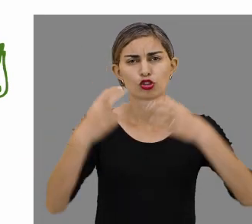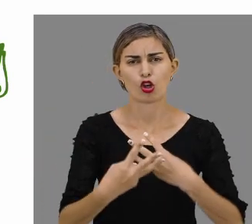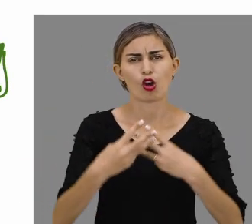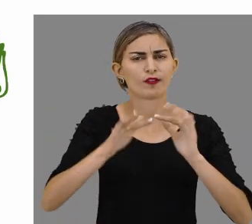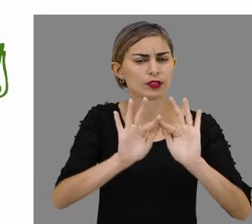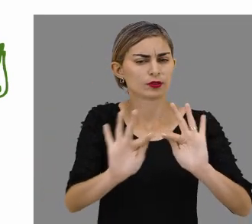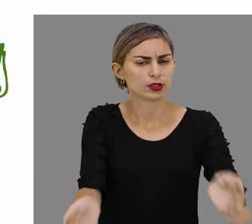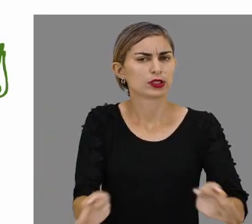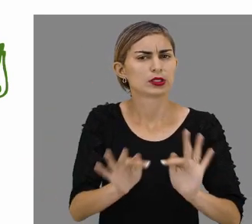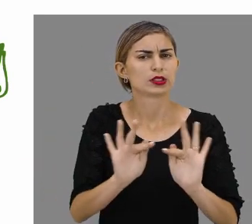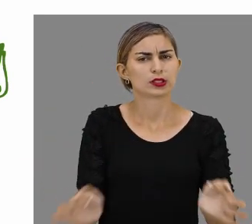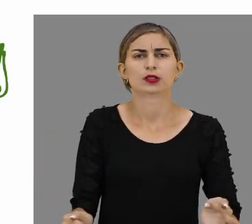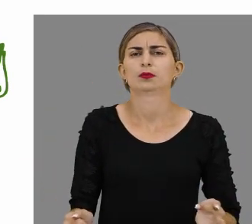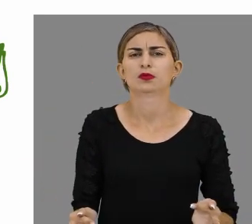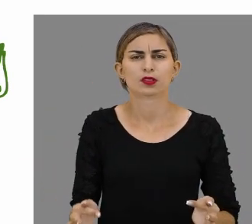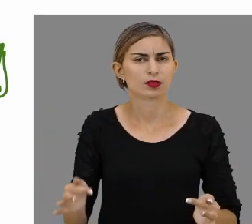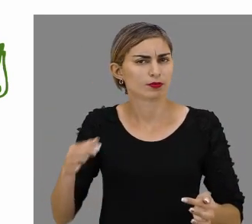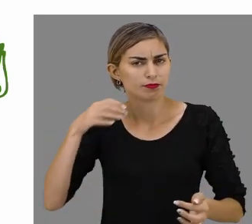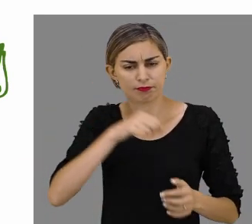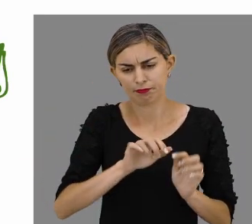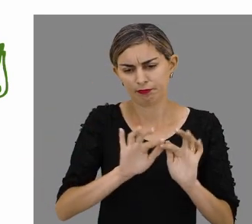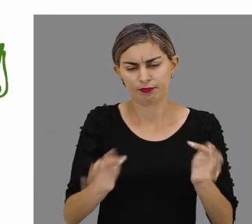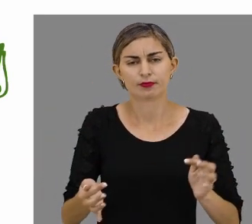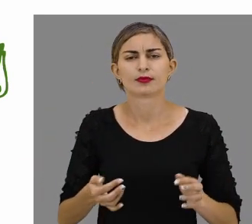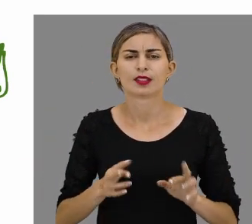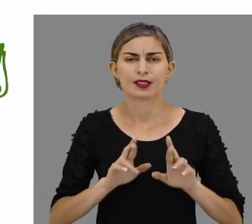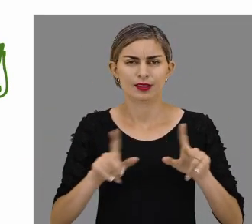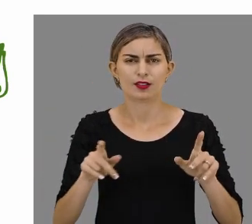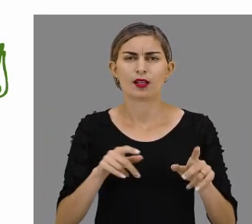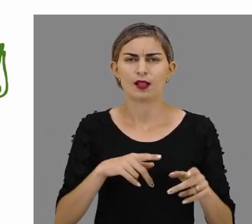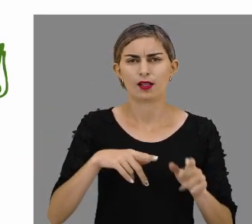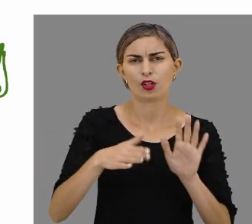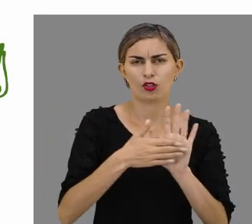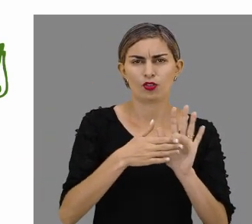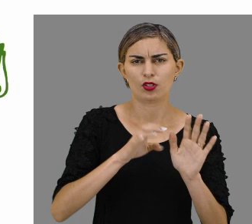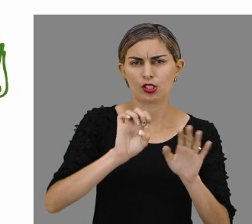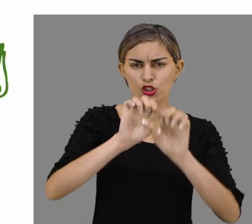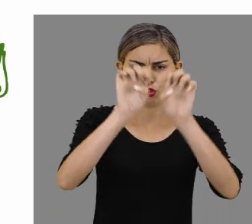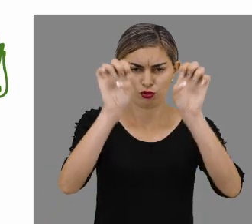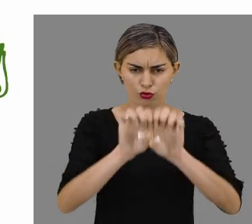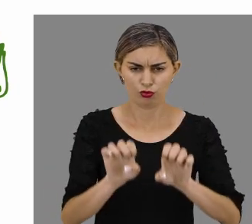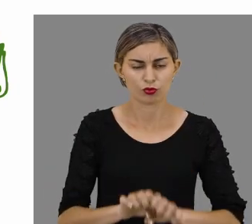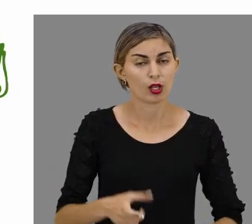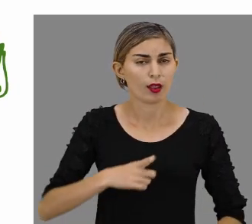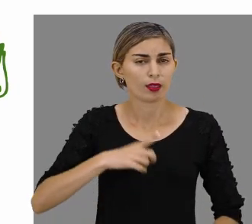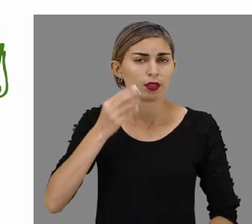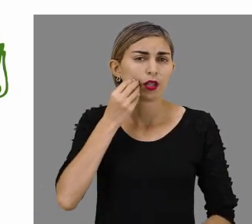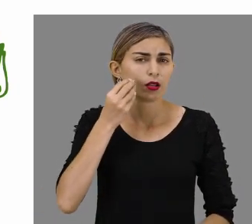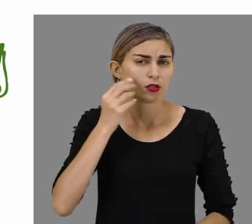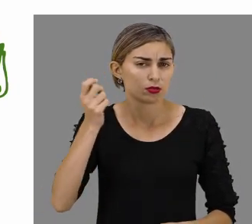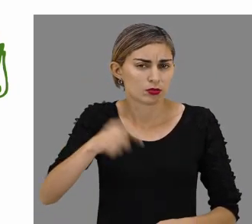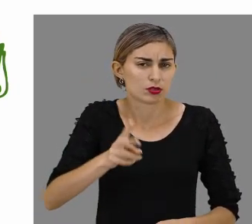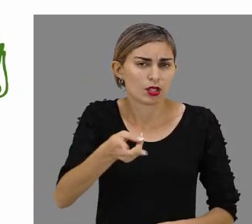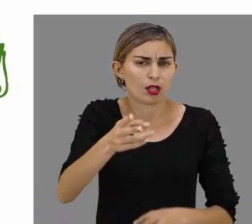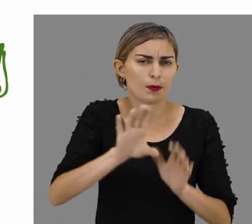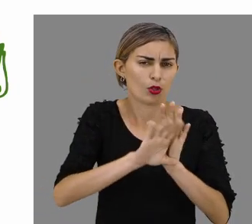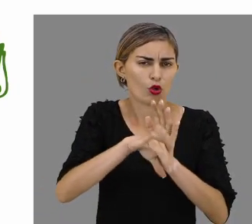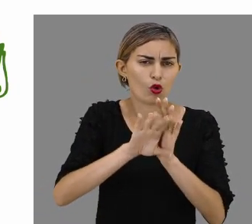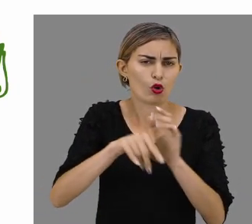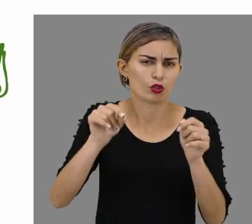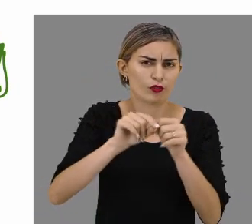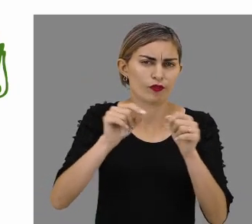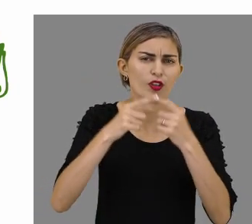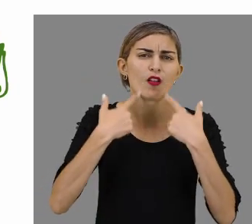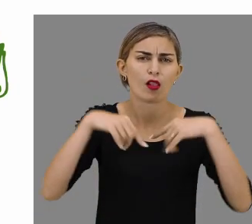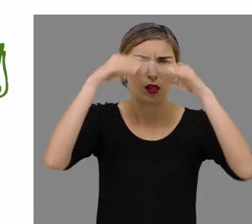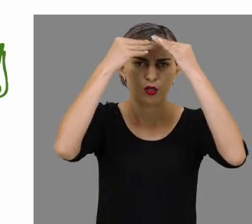forma mais simples e abstrata em relação ao paradigma estruturado, tentando sempre aproximar os códigos